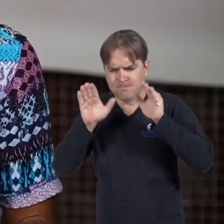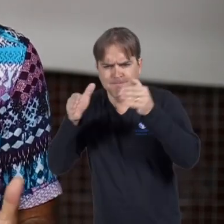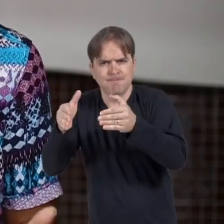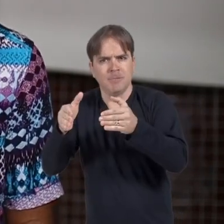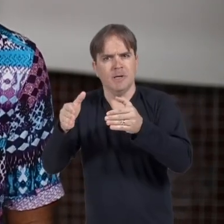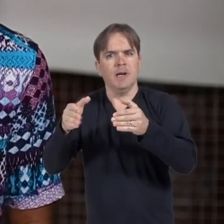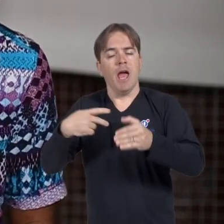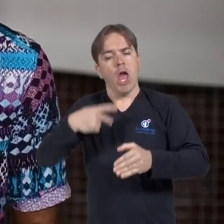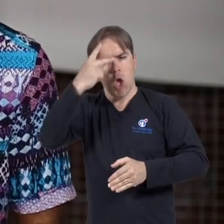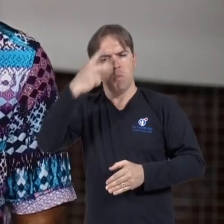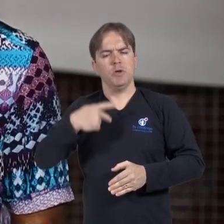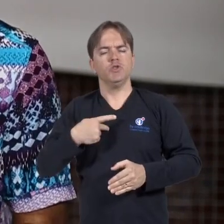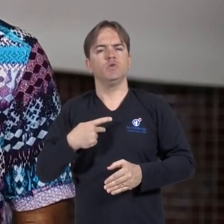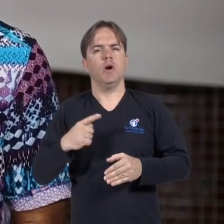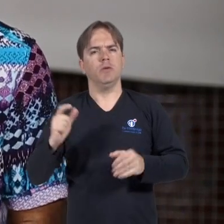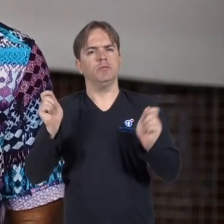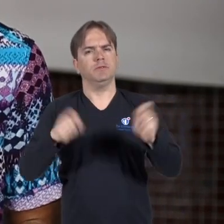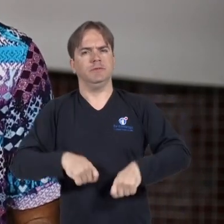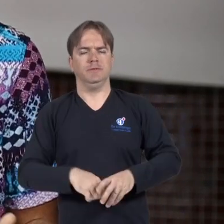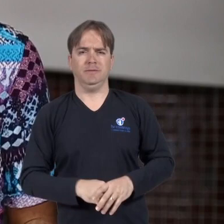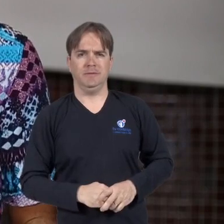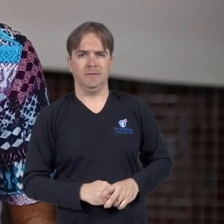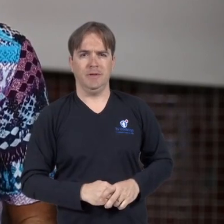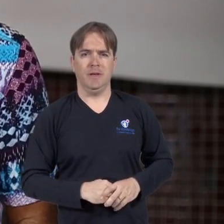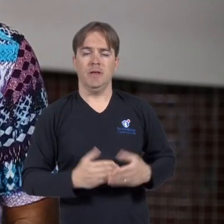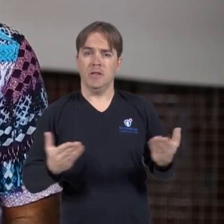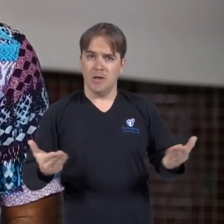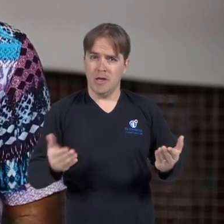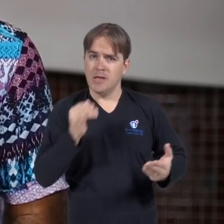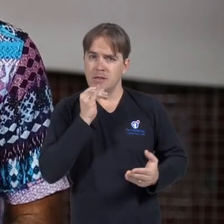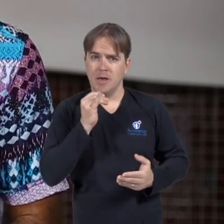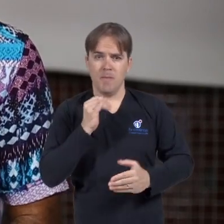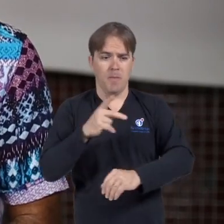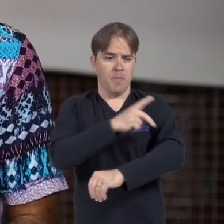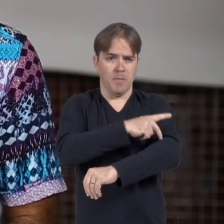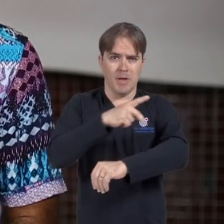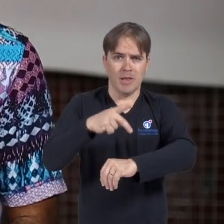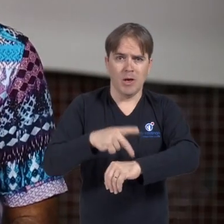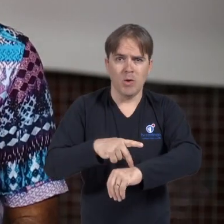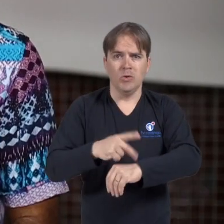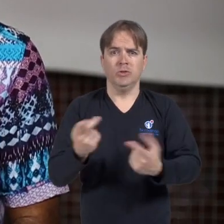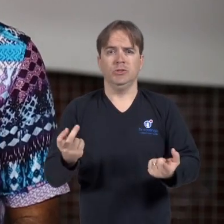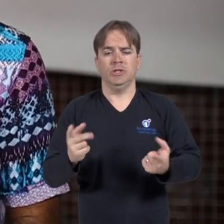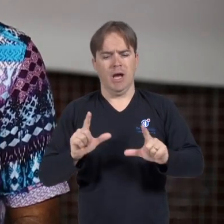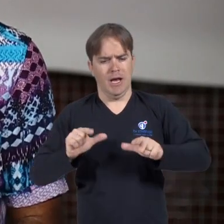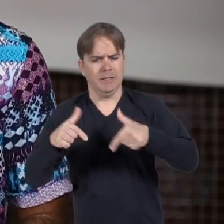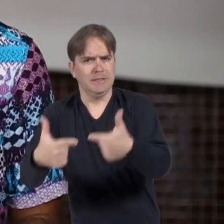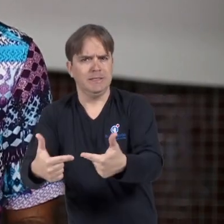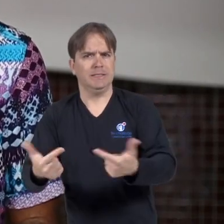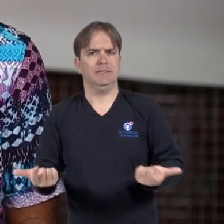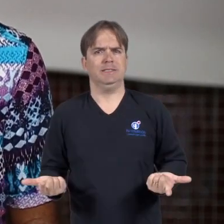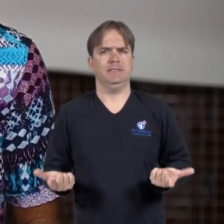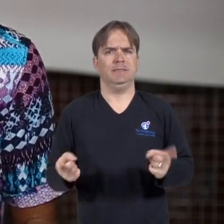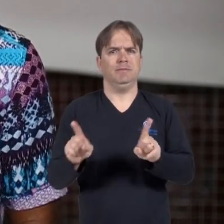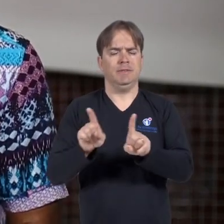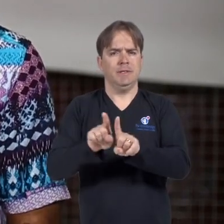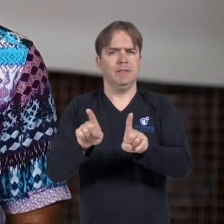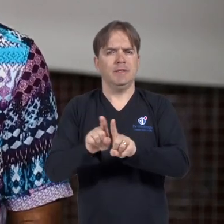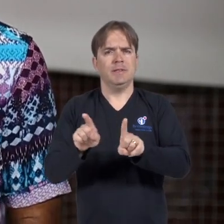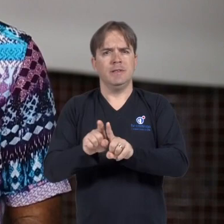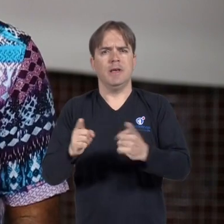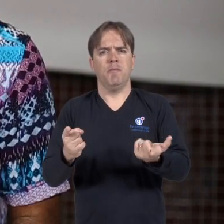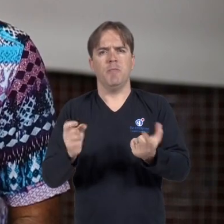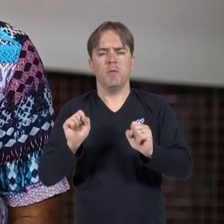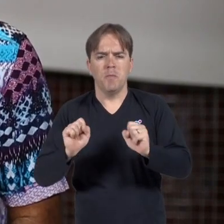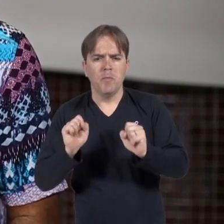Hoje em dia, a gente fala muito em pedagogias ativas, a gente fala muito, inclusive, em introduzir recursos mais